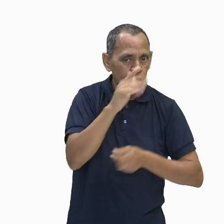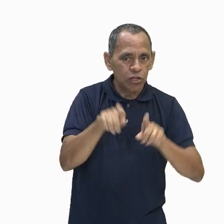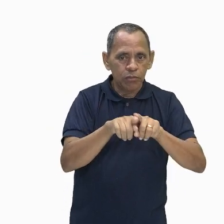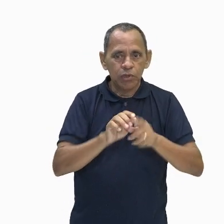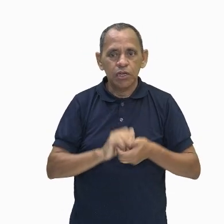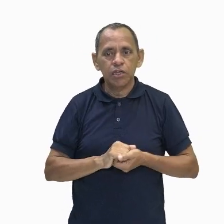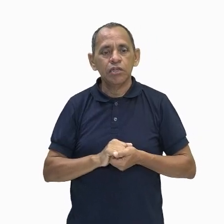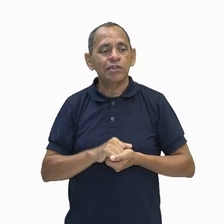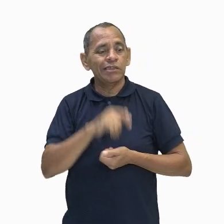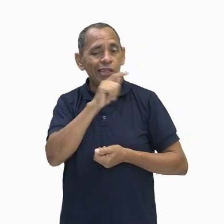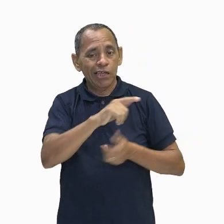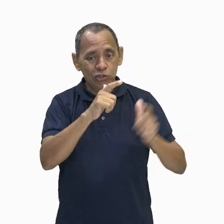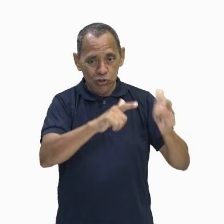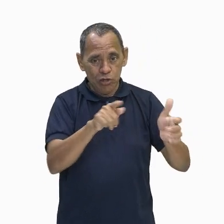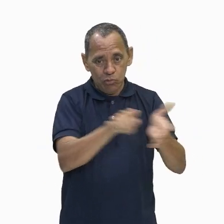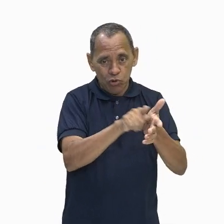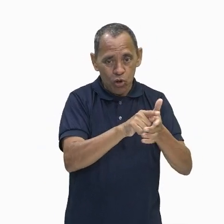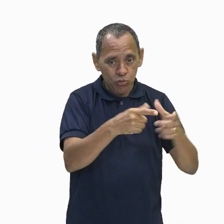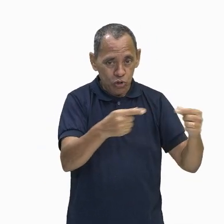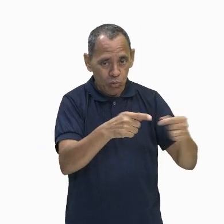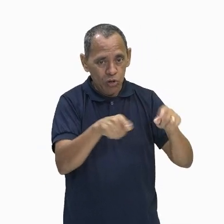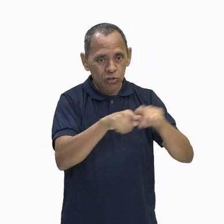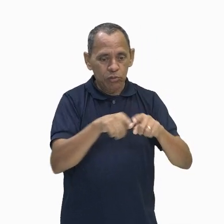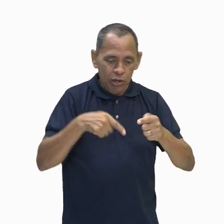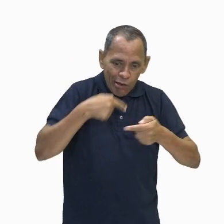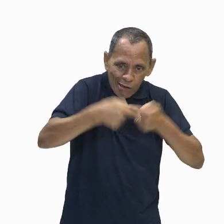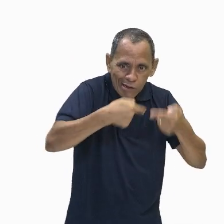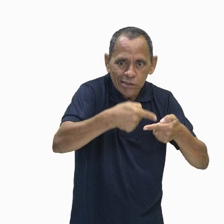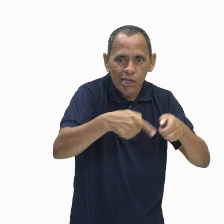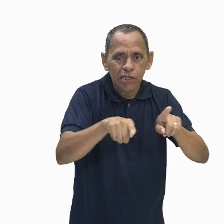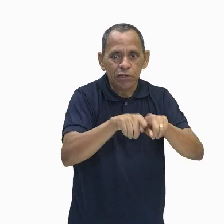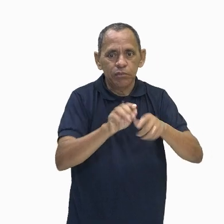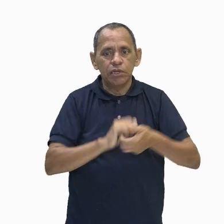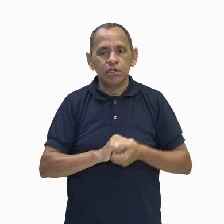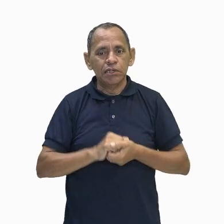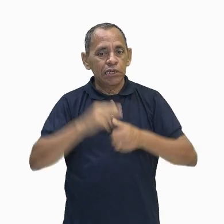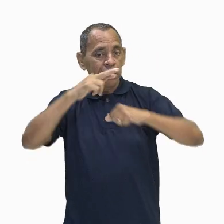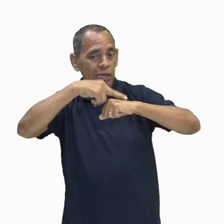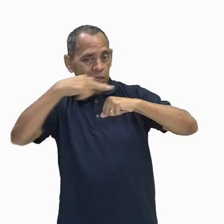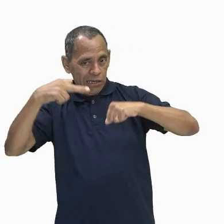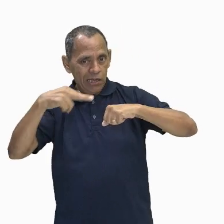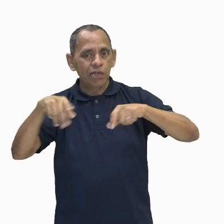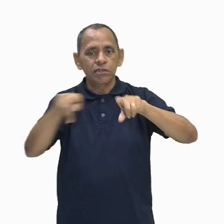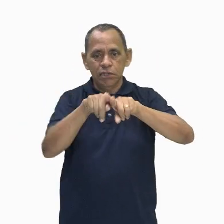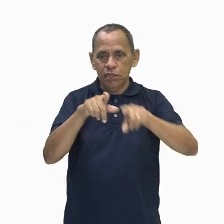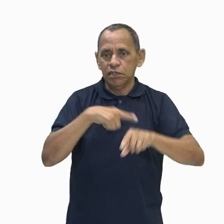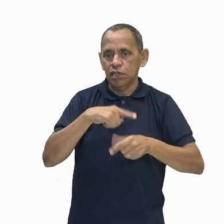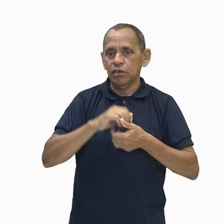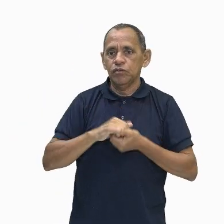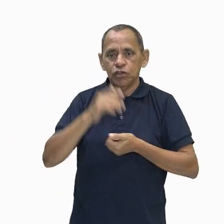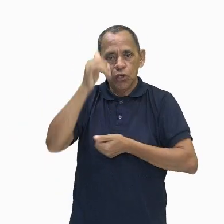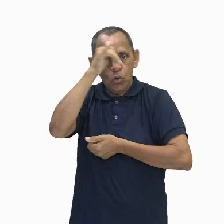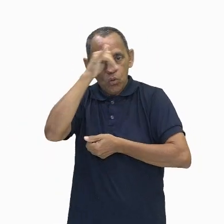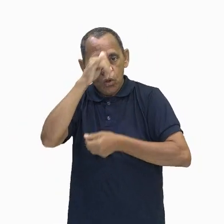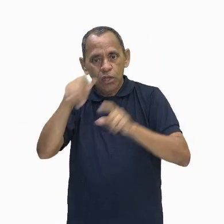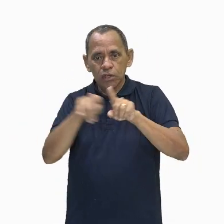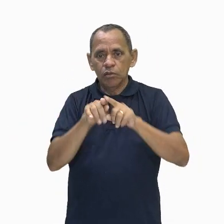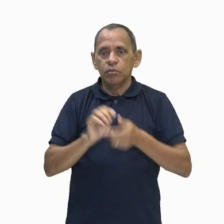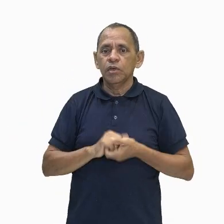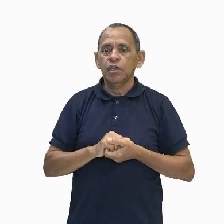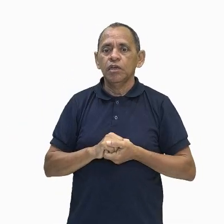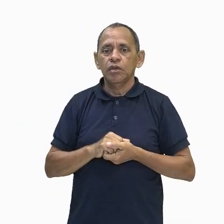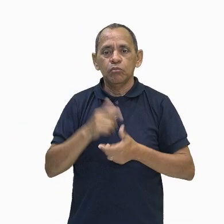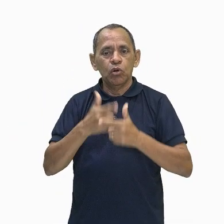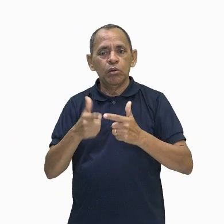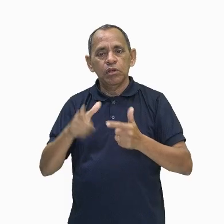de Hiroshima, a rosa hereditária, a rosa radioativa, estúpida e inválida, a rosa com